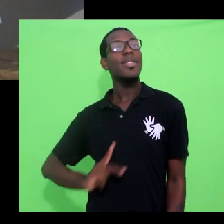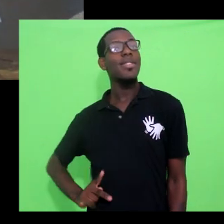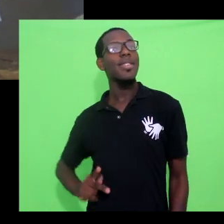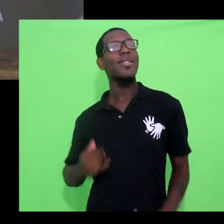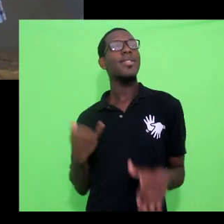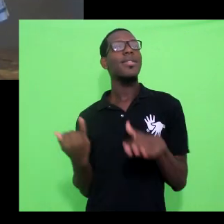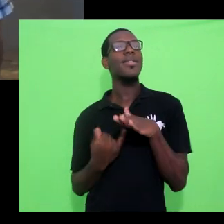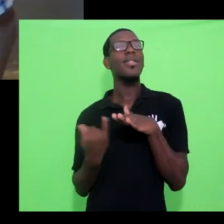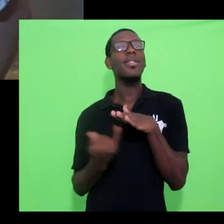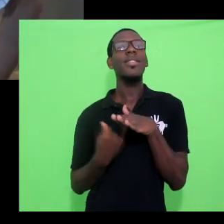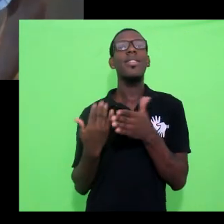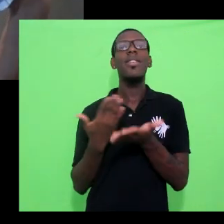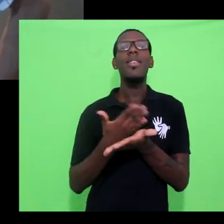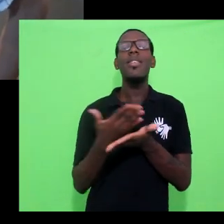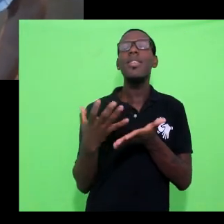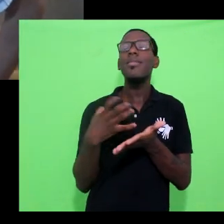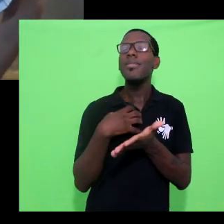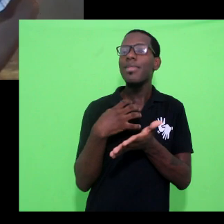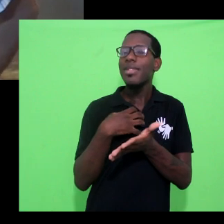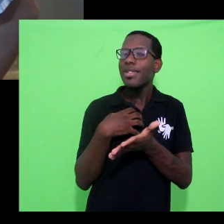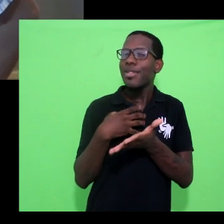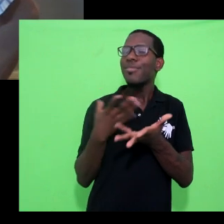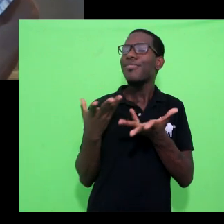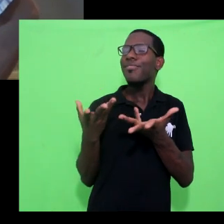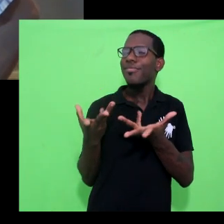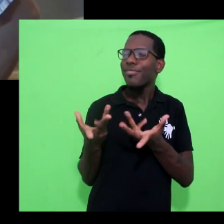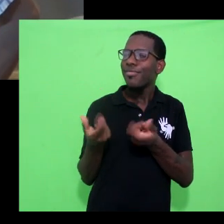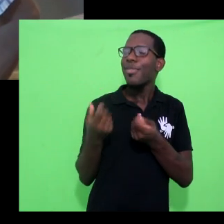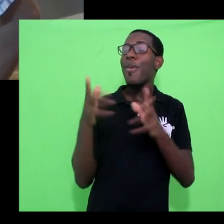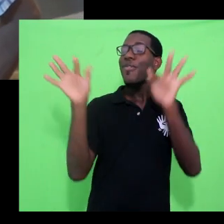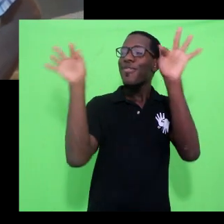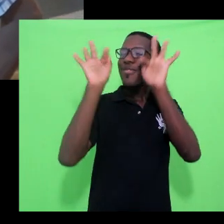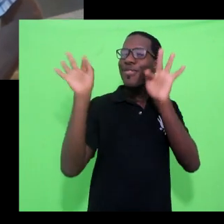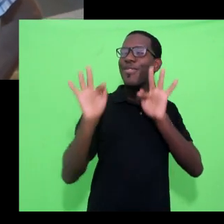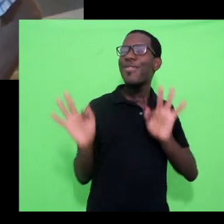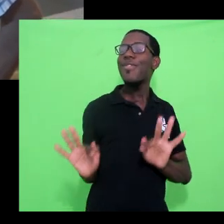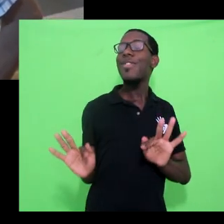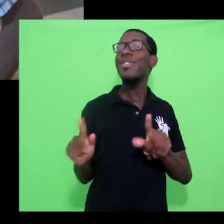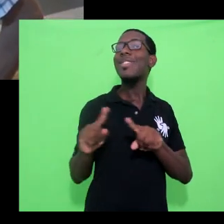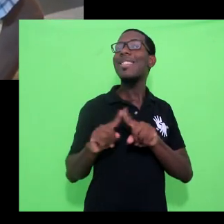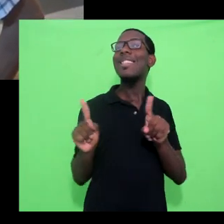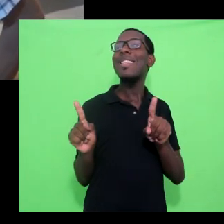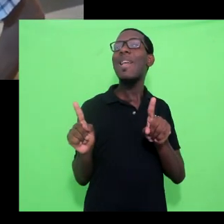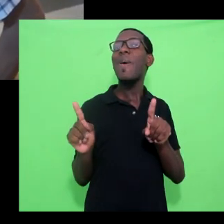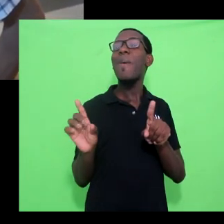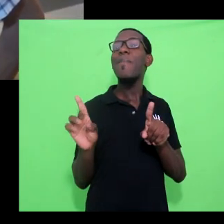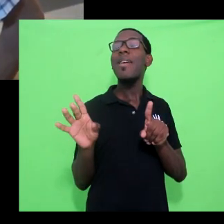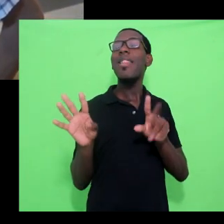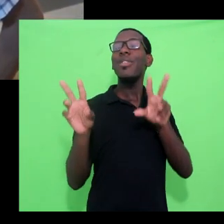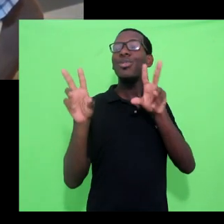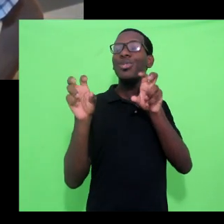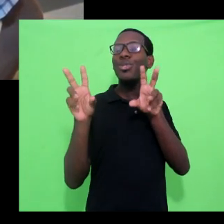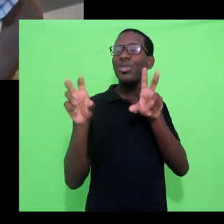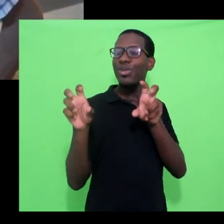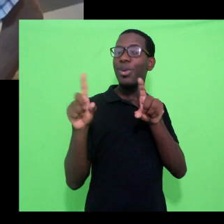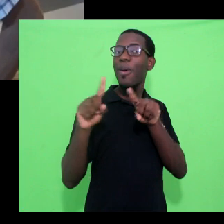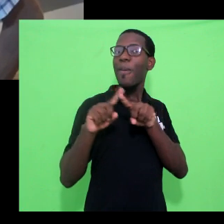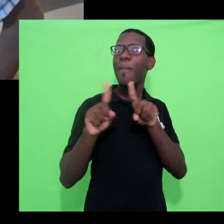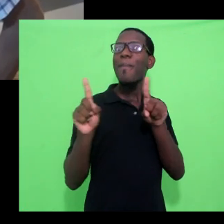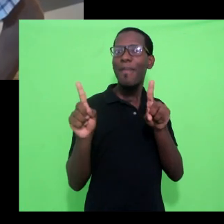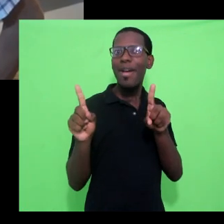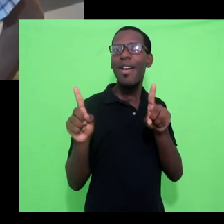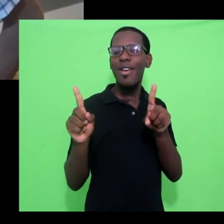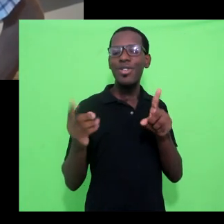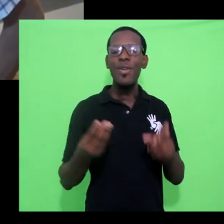desde janeiro, assumi a função de vice-presidente do Instituto Histórico. E me